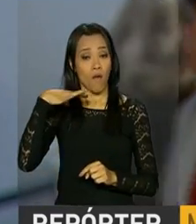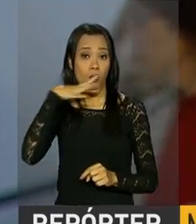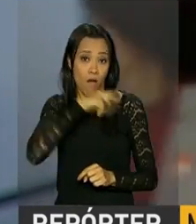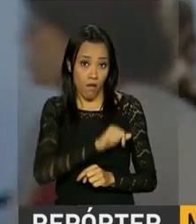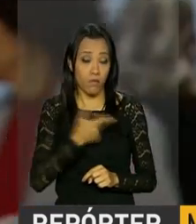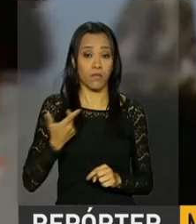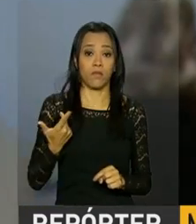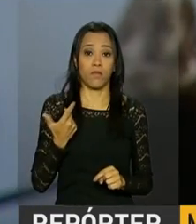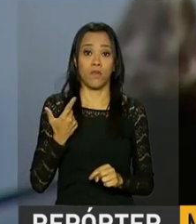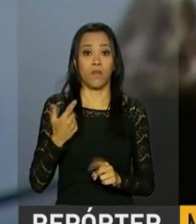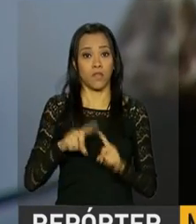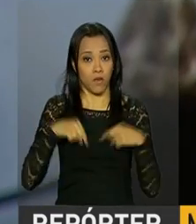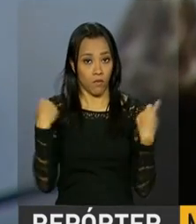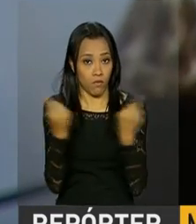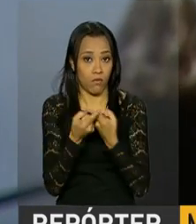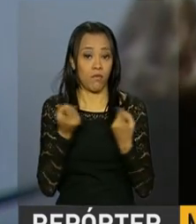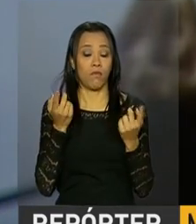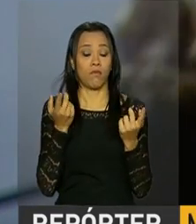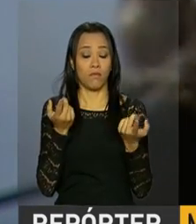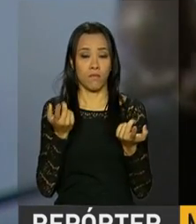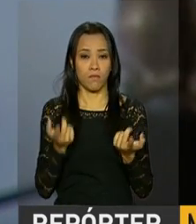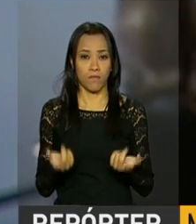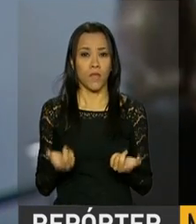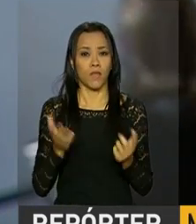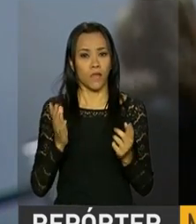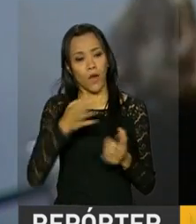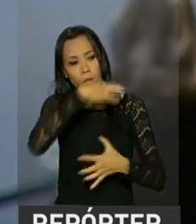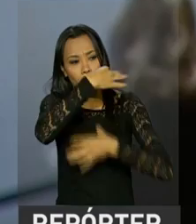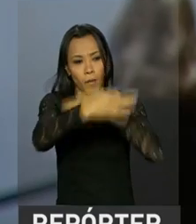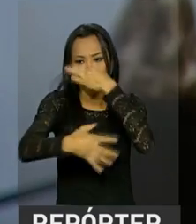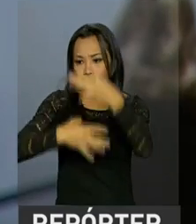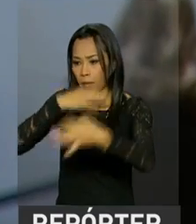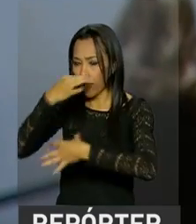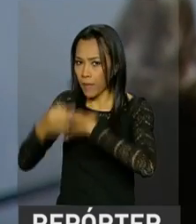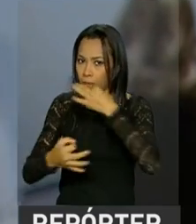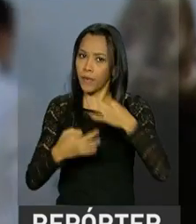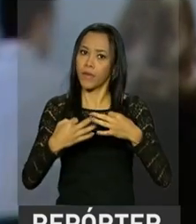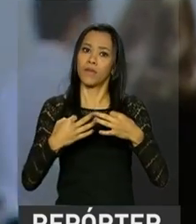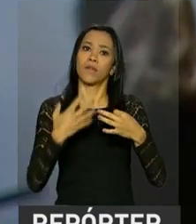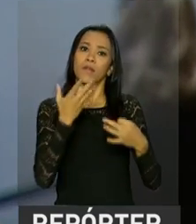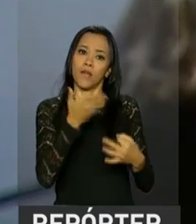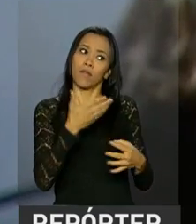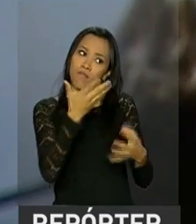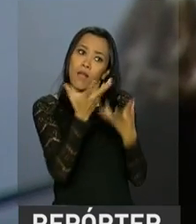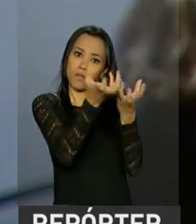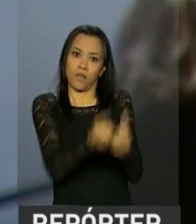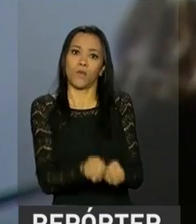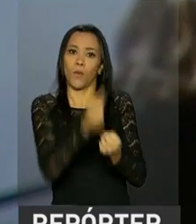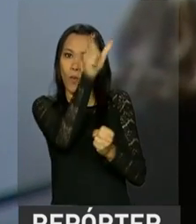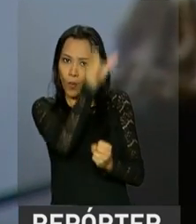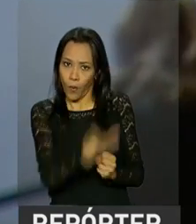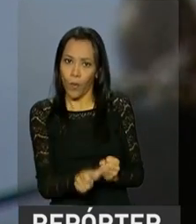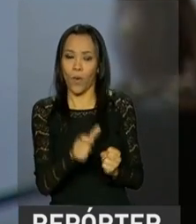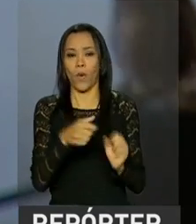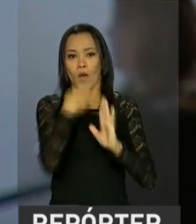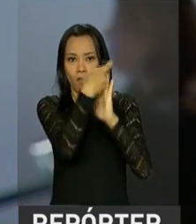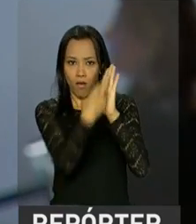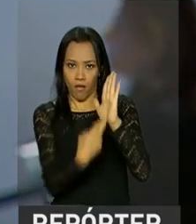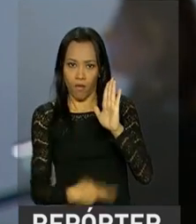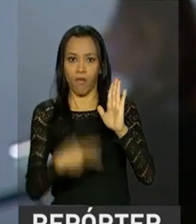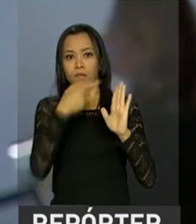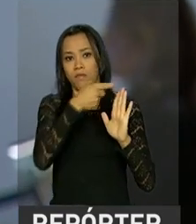que nós tínhamos sugerido, o relator acatou, principalmente na área mais